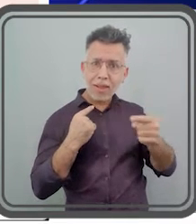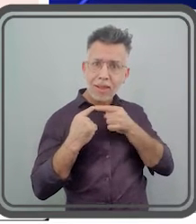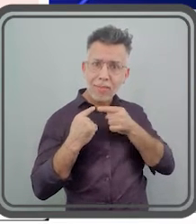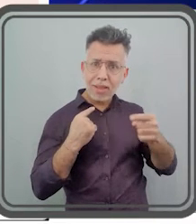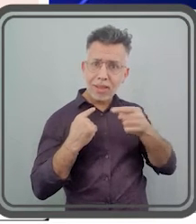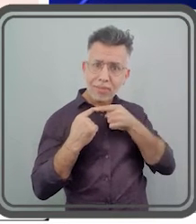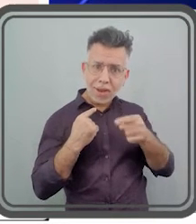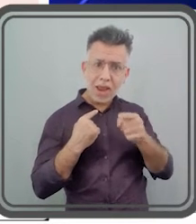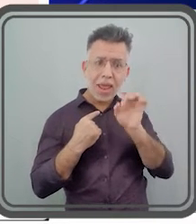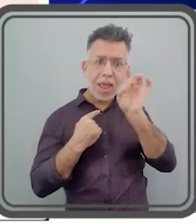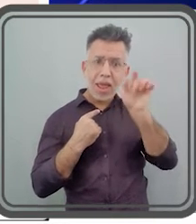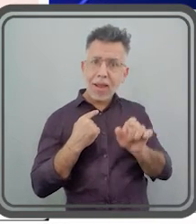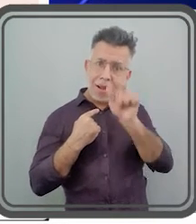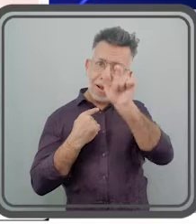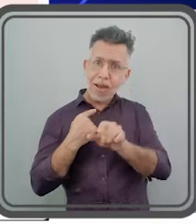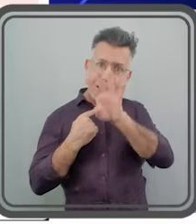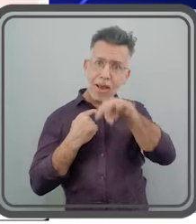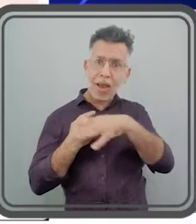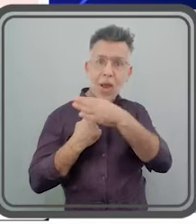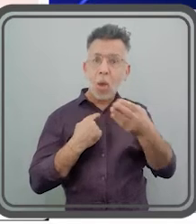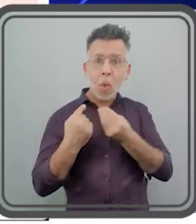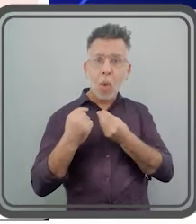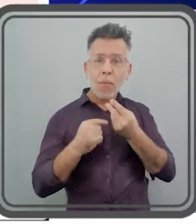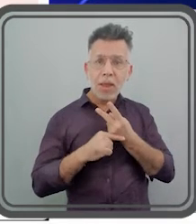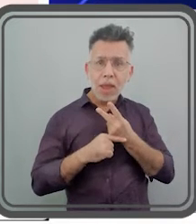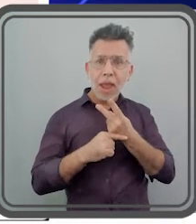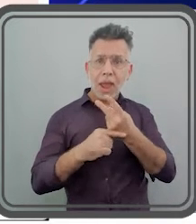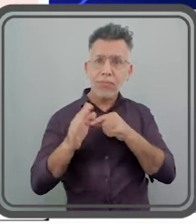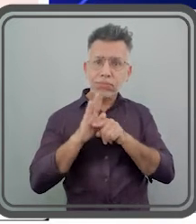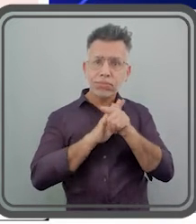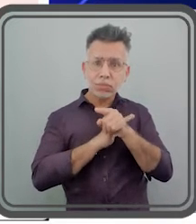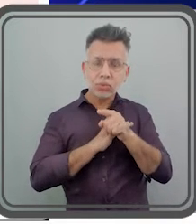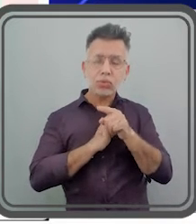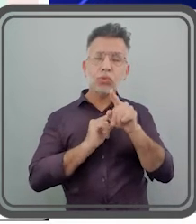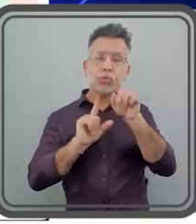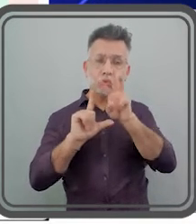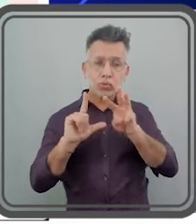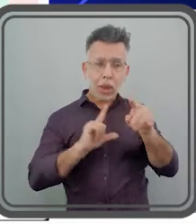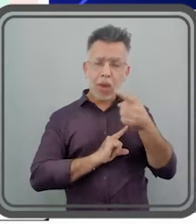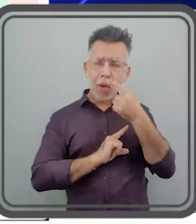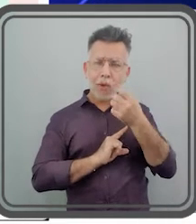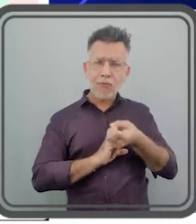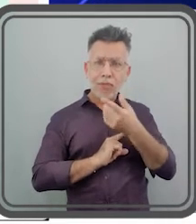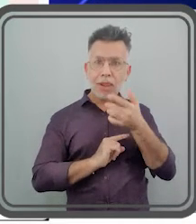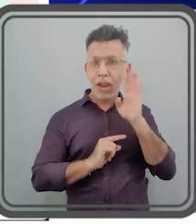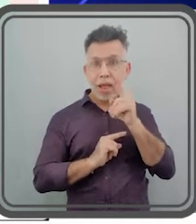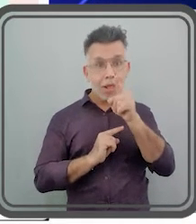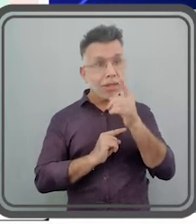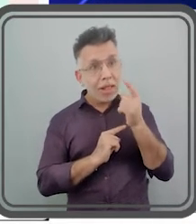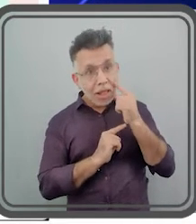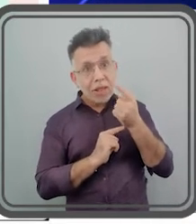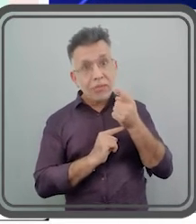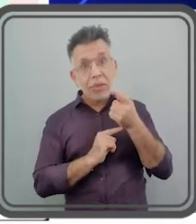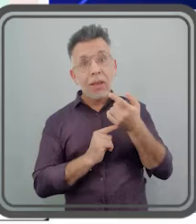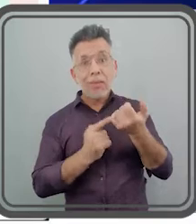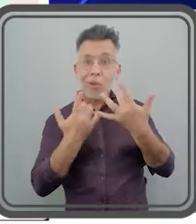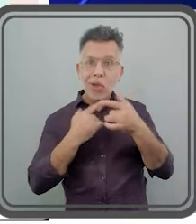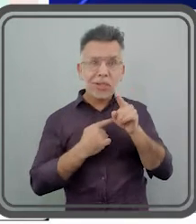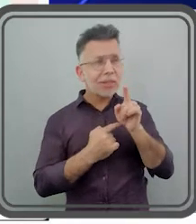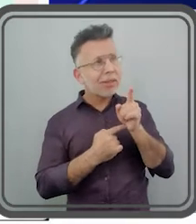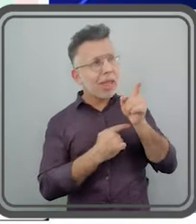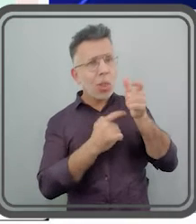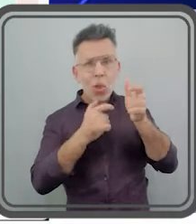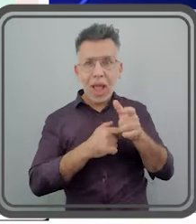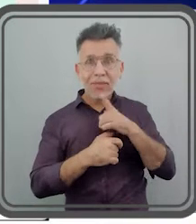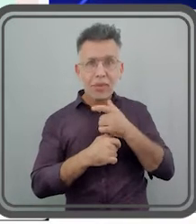desses destinos aqui como que tá a busca no site Olha que informação legal de ter né para saber se muitas vezes você tá indo para um lugar que vai ter